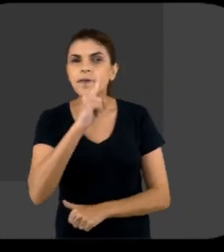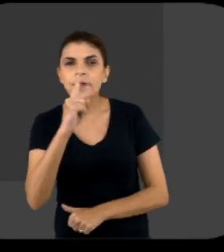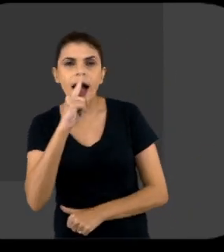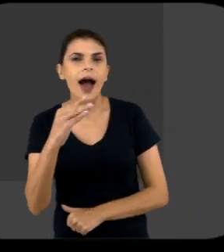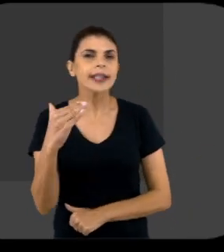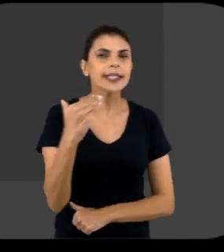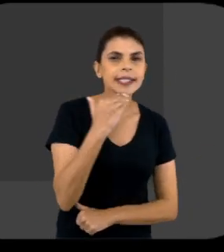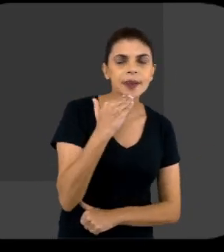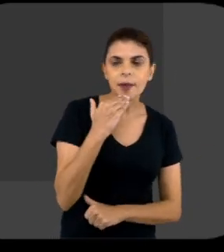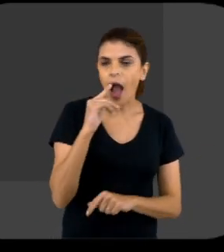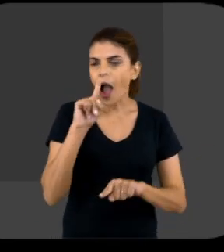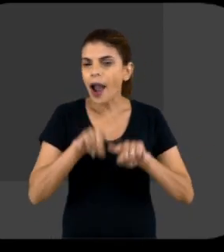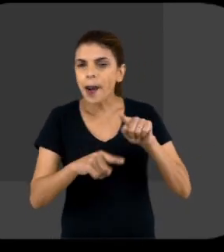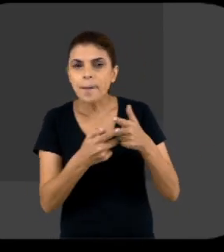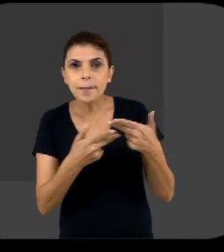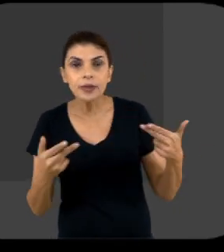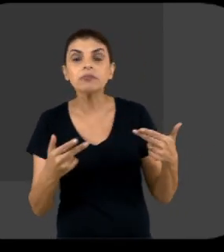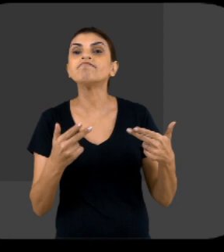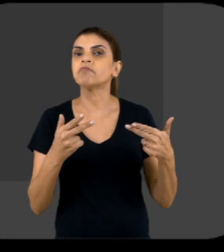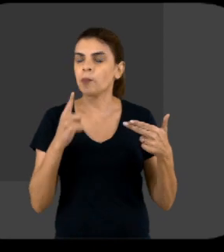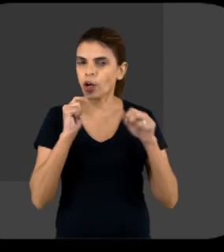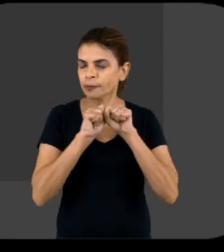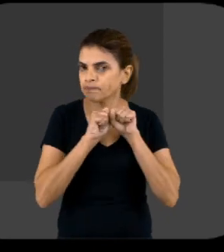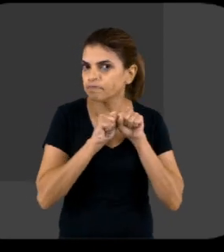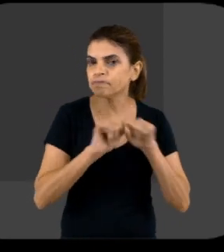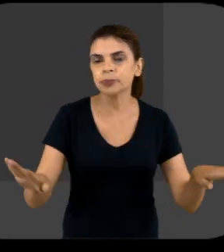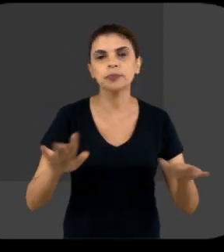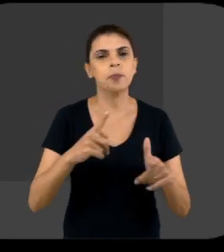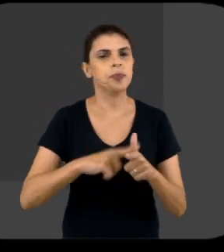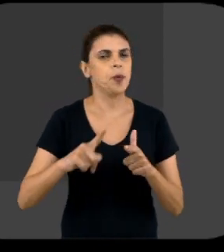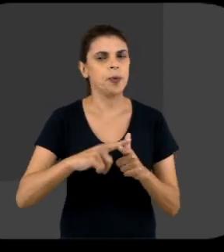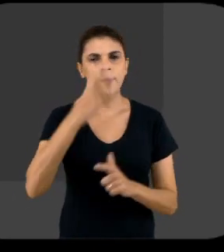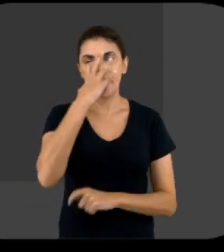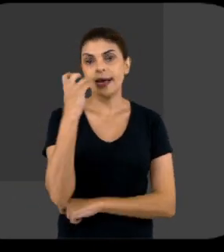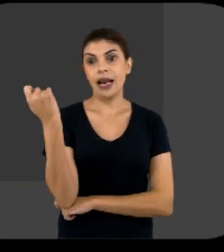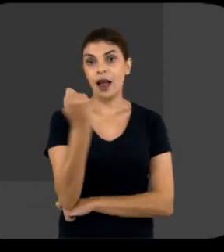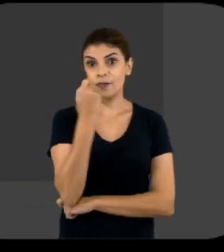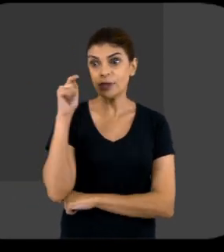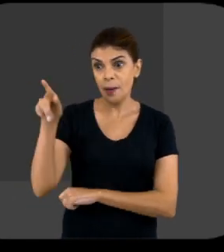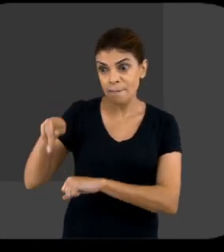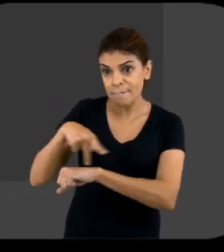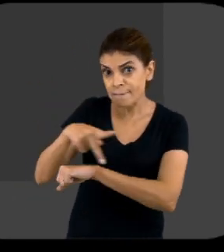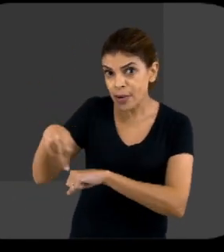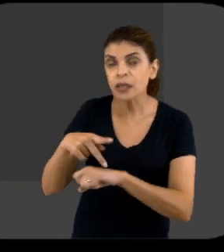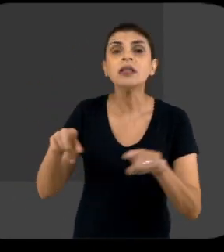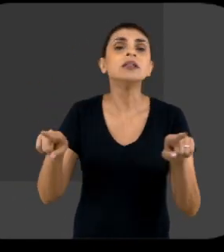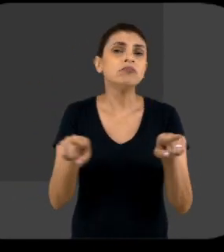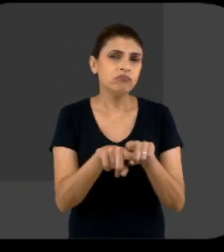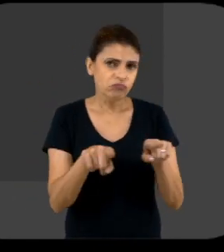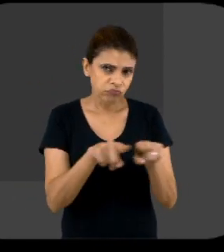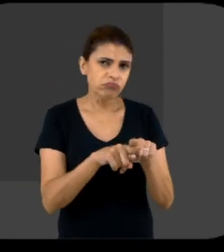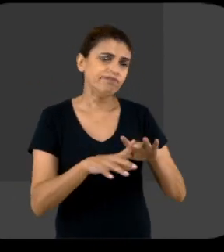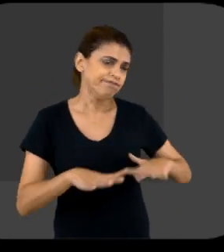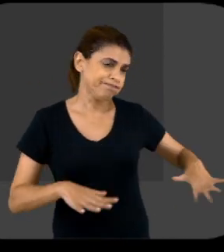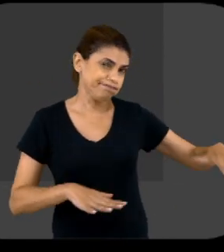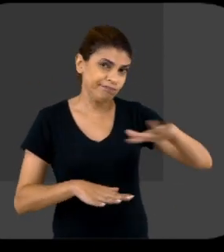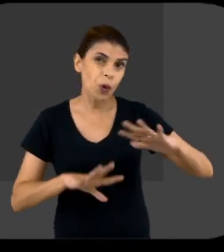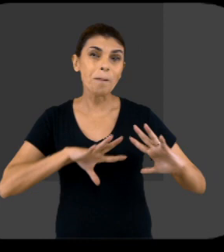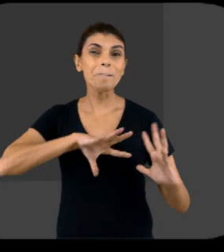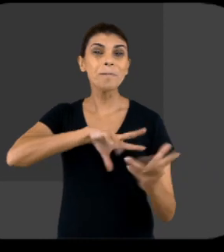epidemiológico pode gerar problemas gravíssimos, tanto para aquele país quanto para o mundo em